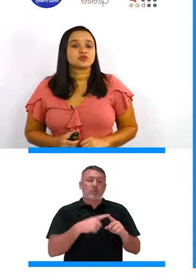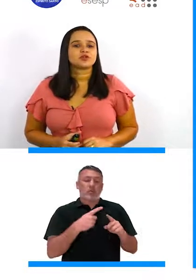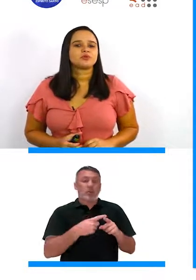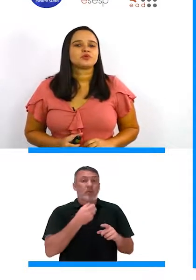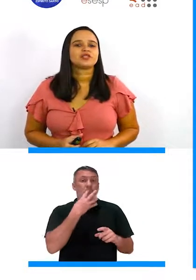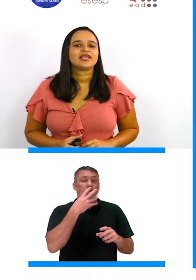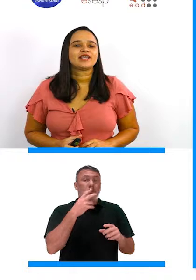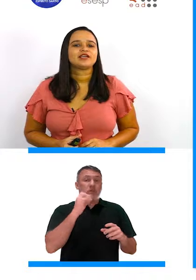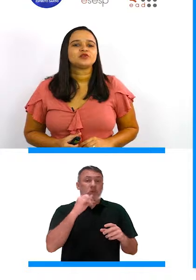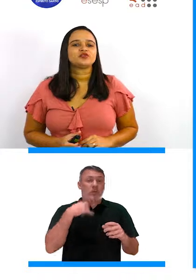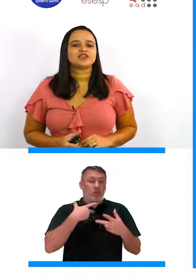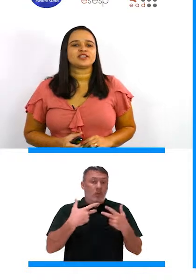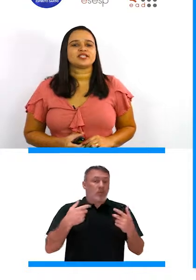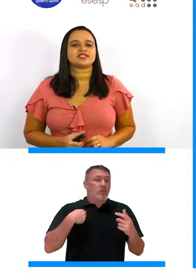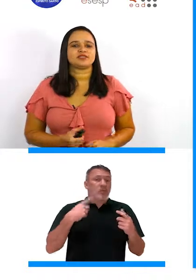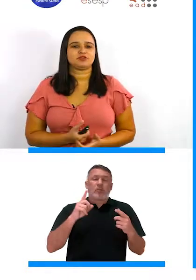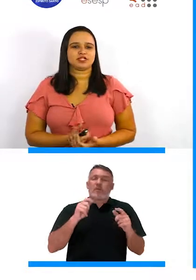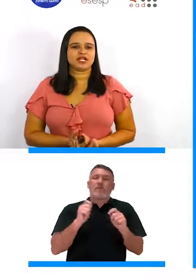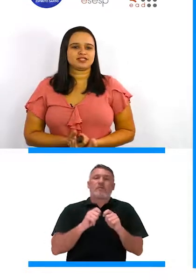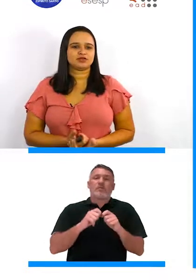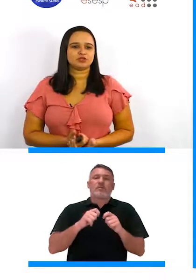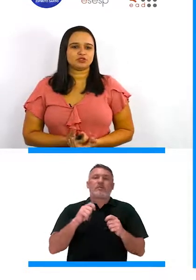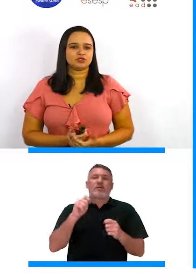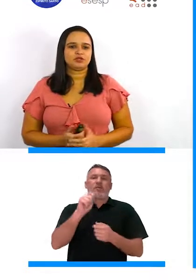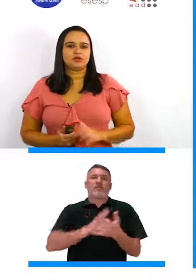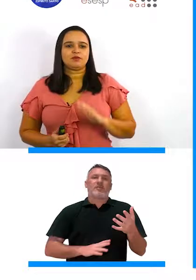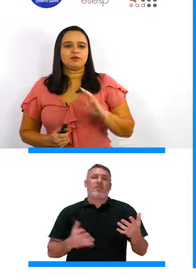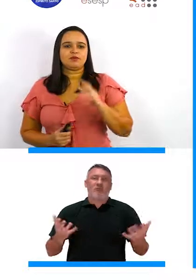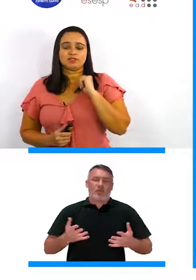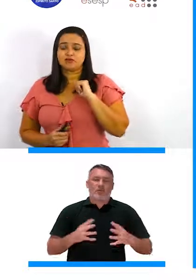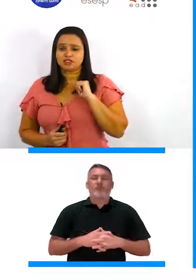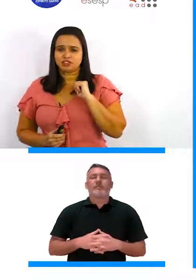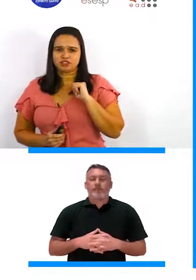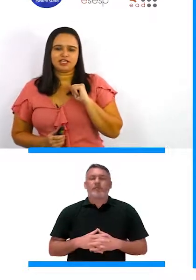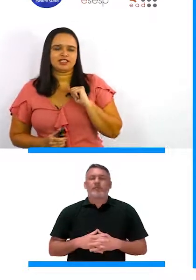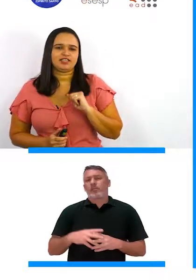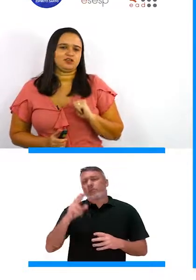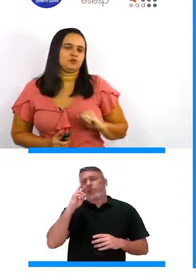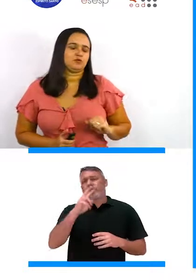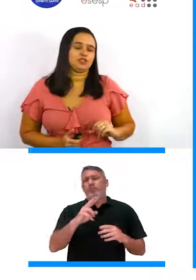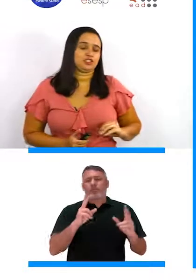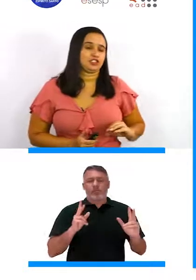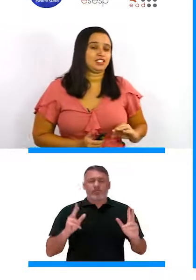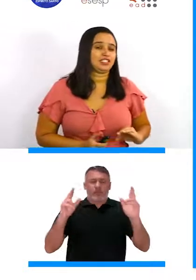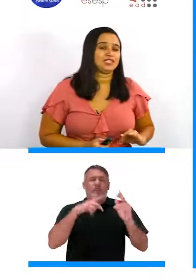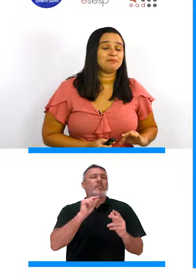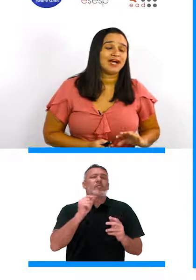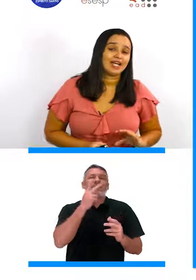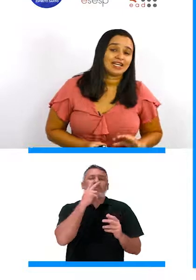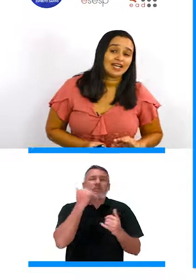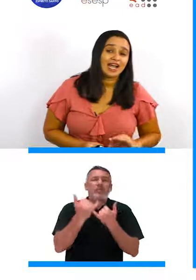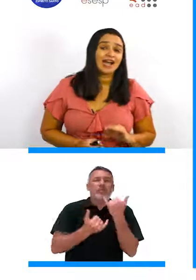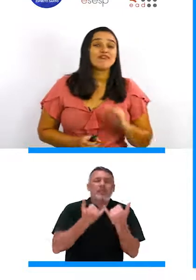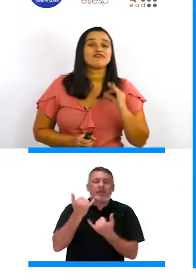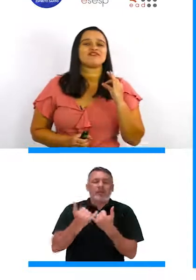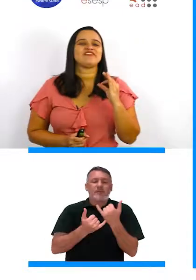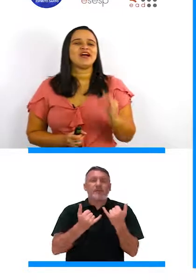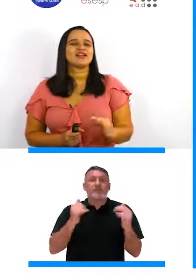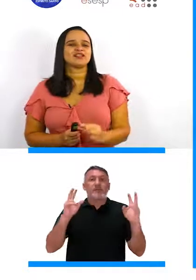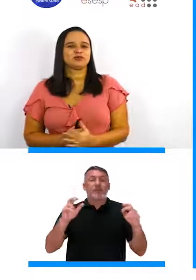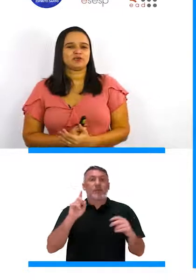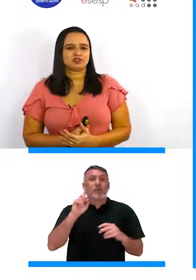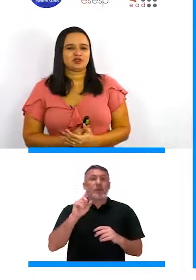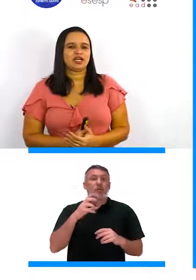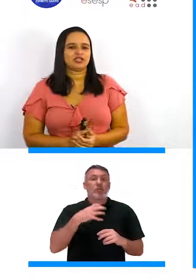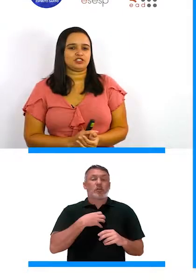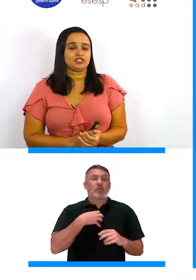bem, professora, porque eu não fiz a lição de casa hoje. Bom, então a gente tem aqui uma tirinha que marca a